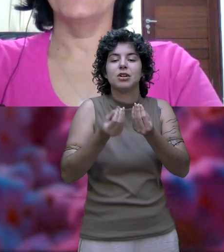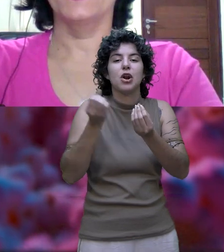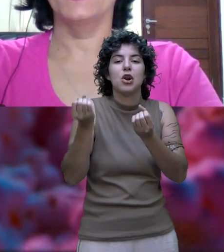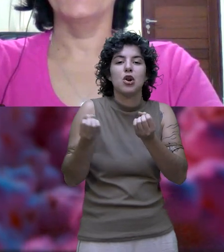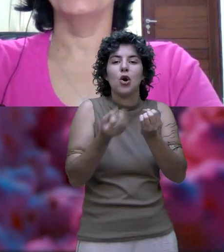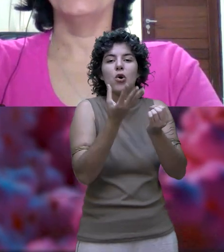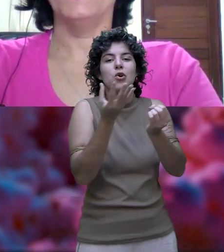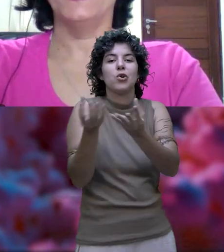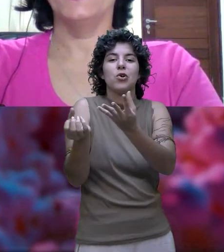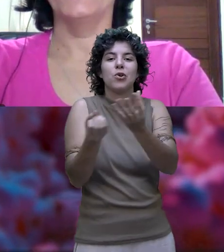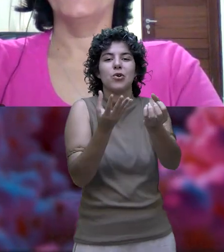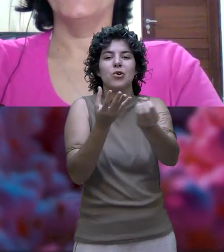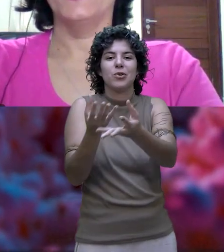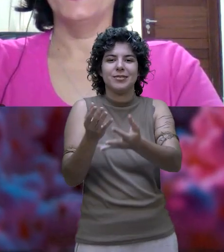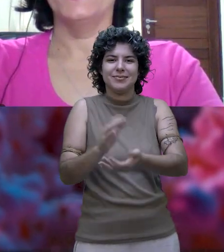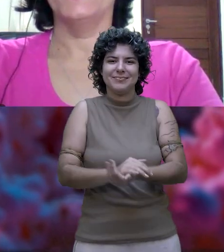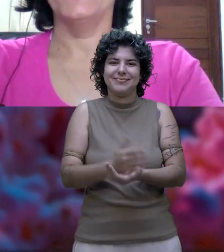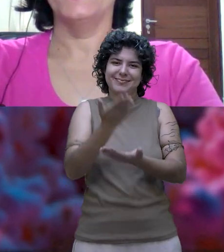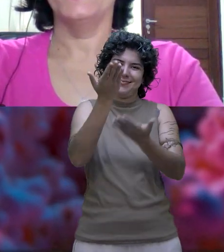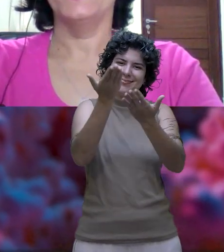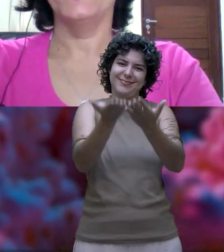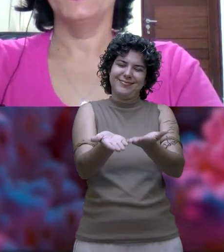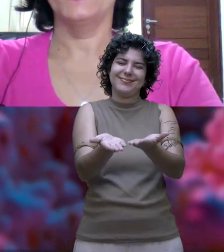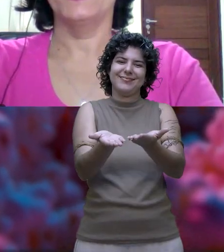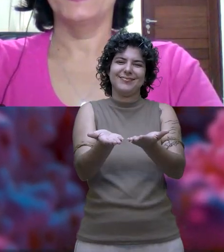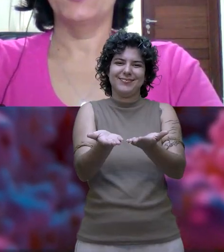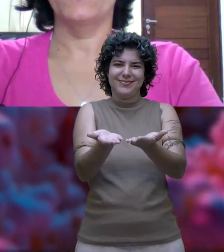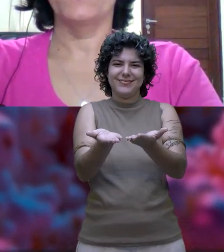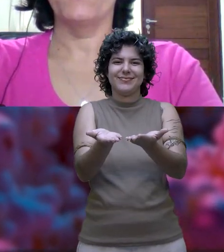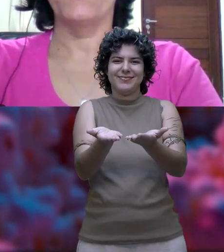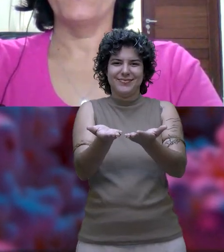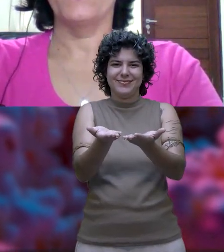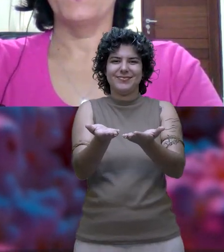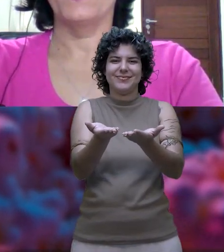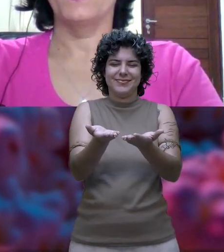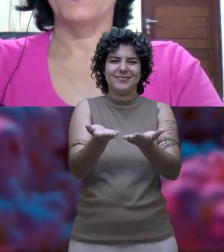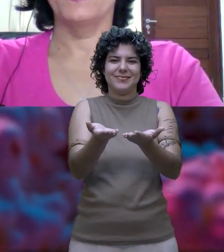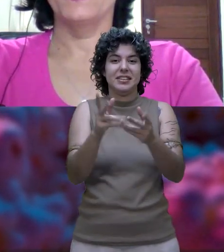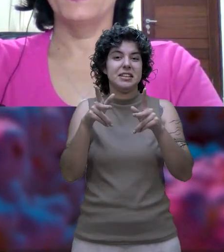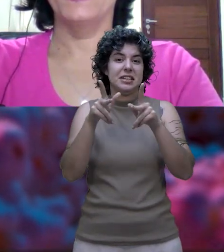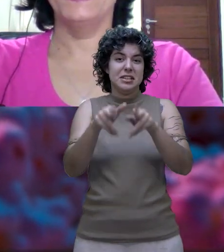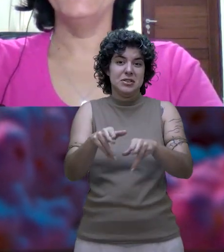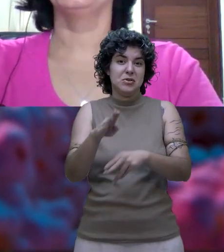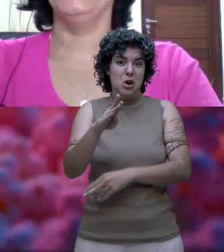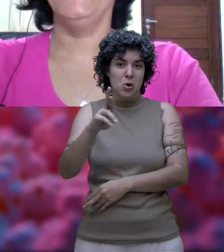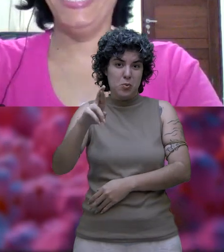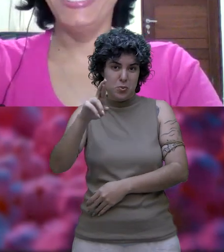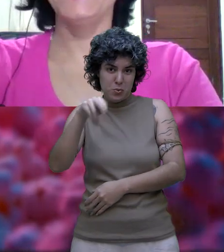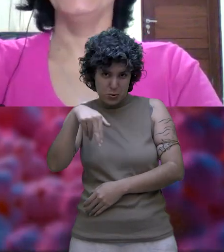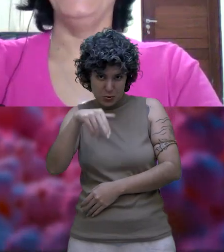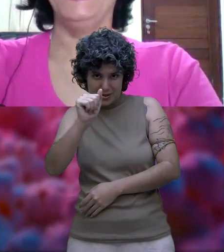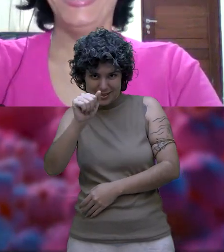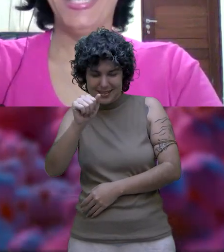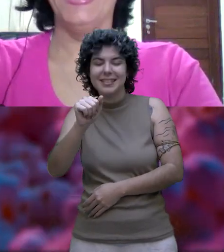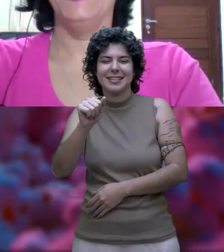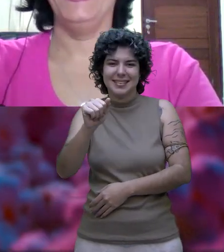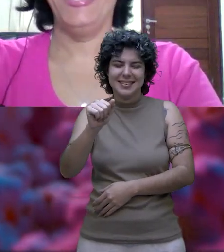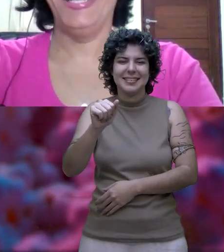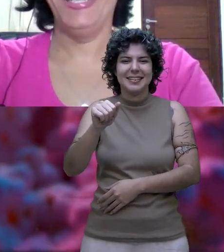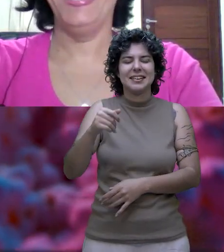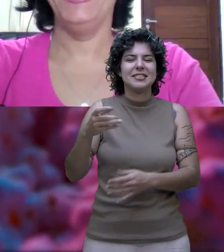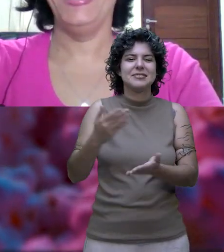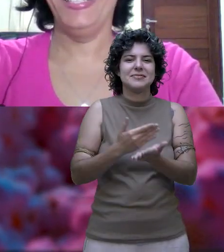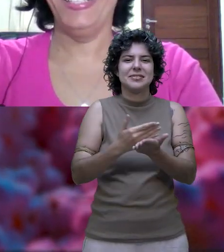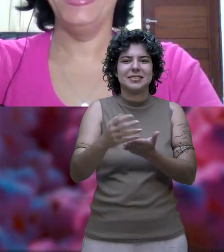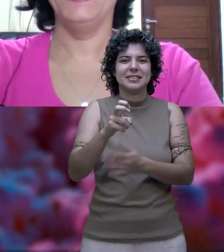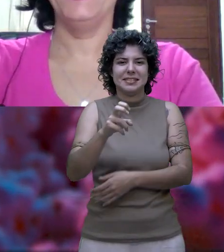novidade. Super Patrícia de Aquino, como Bruna Marquezine começou aos 5 anos de idade, com essa carinha de anjo, está com 25 anos de